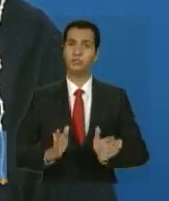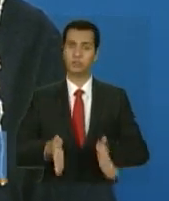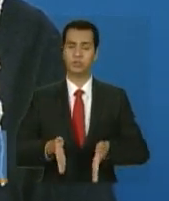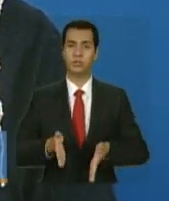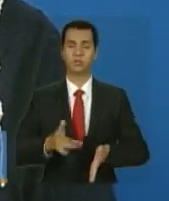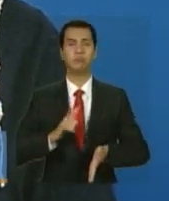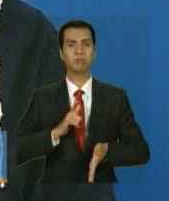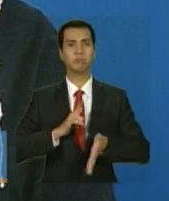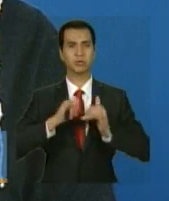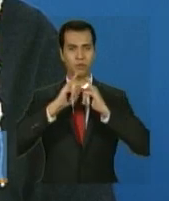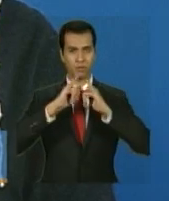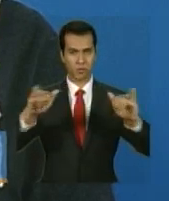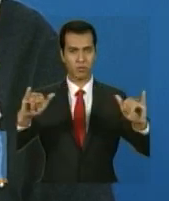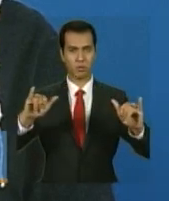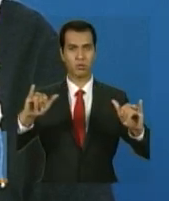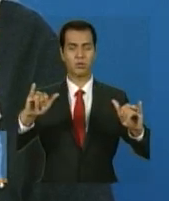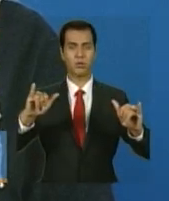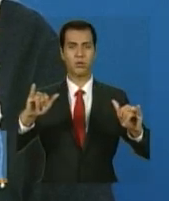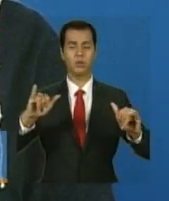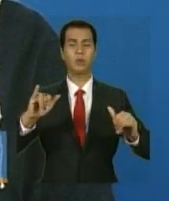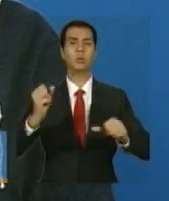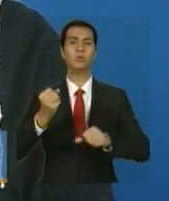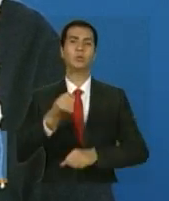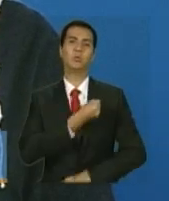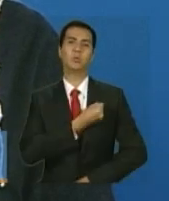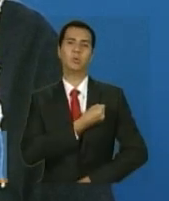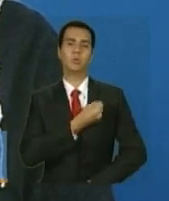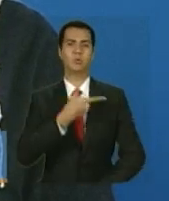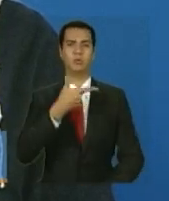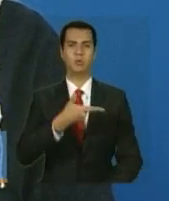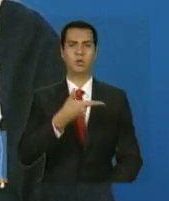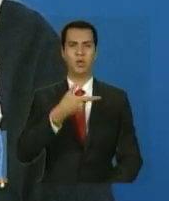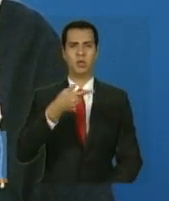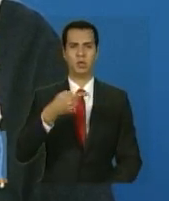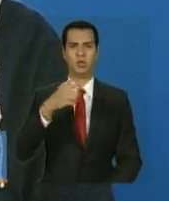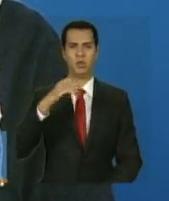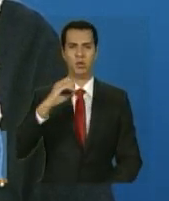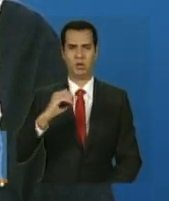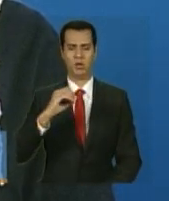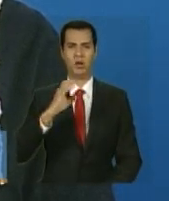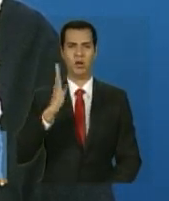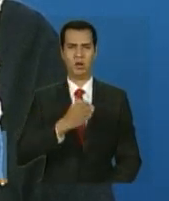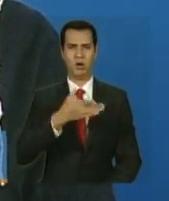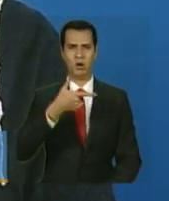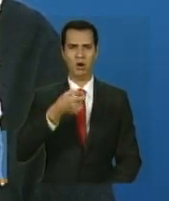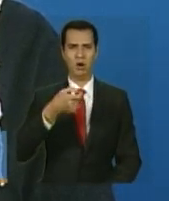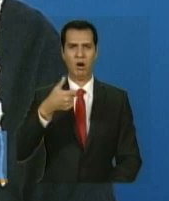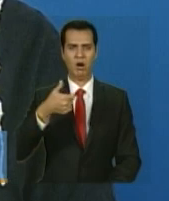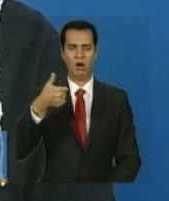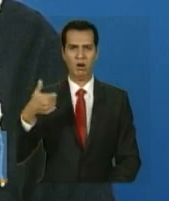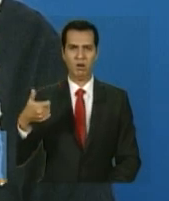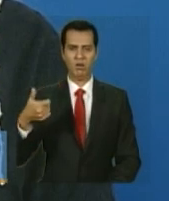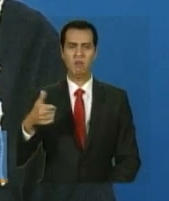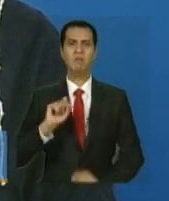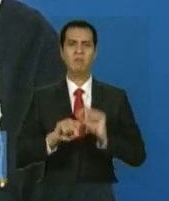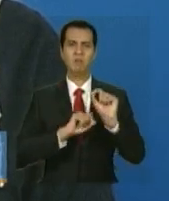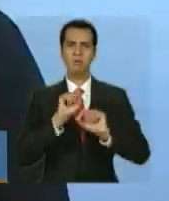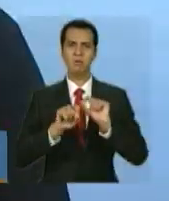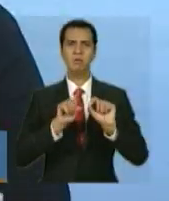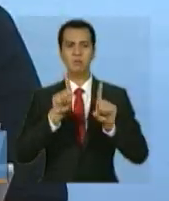um informe. O informe 270, de 2 de junho de 2011, que é exatamente dando